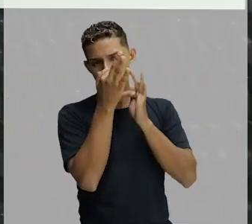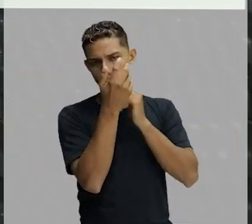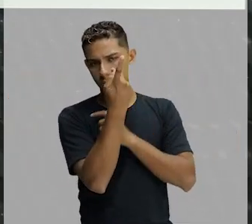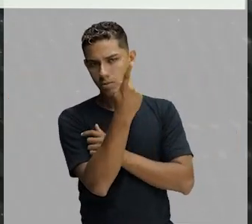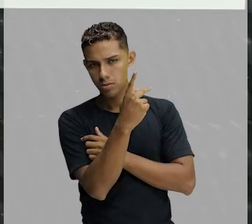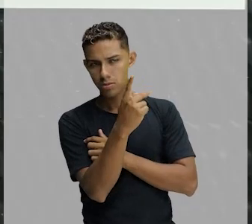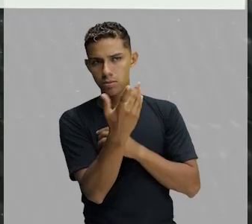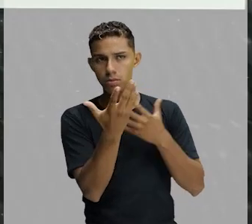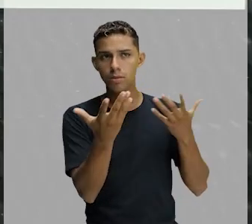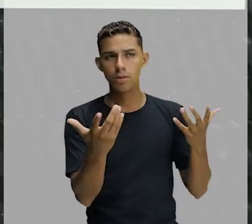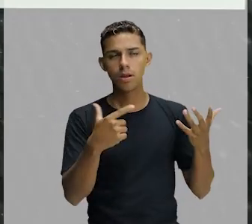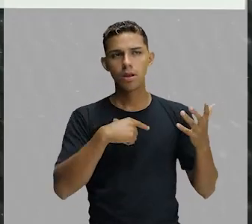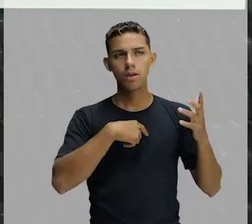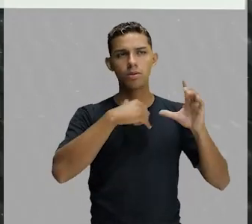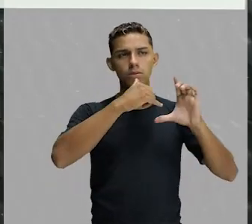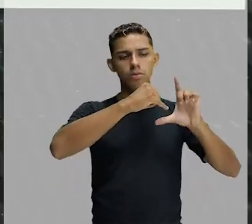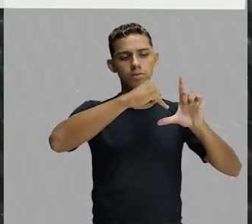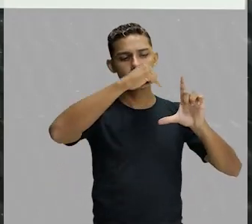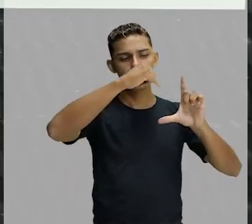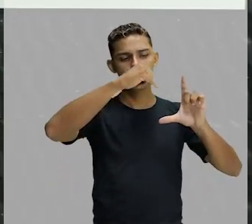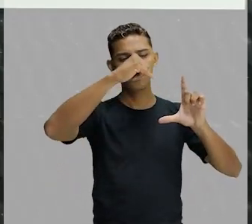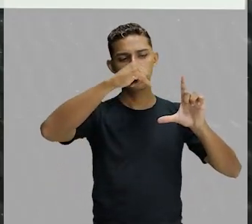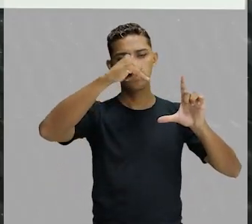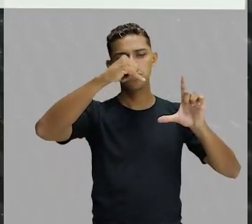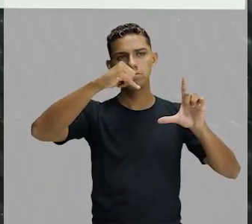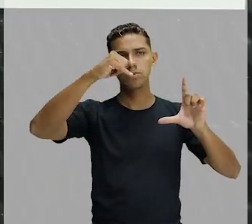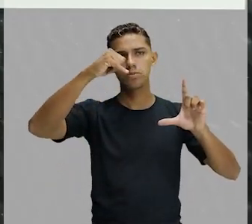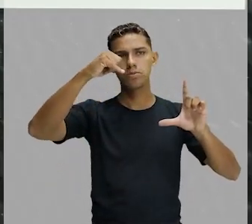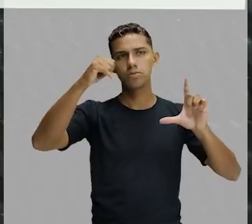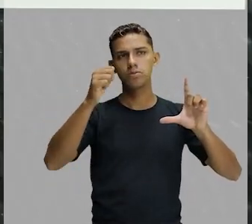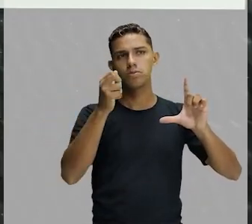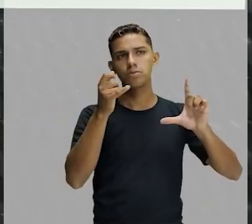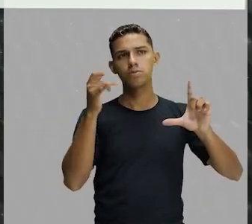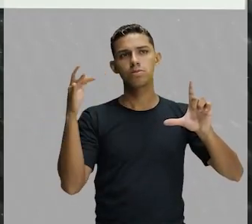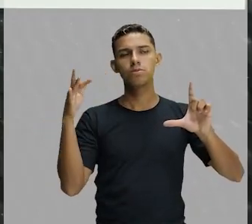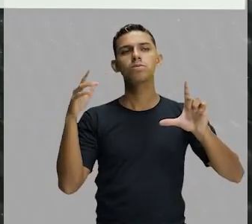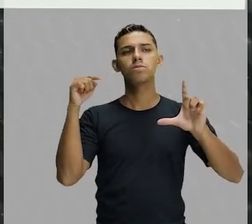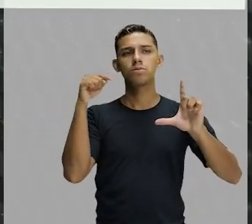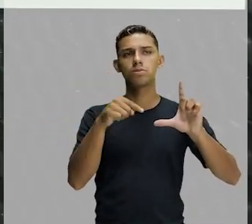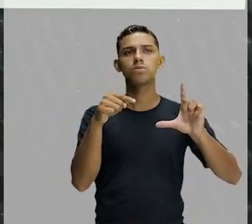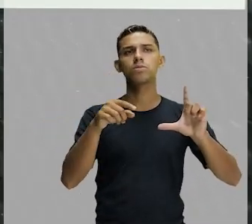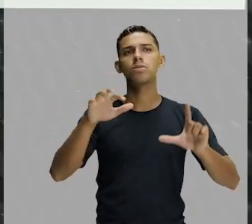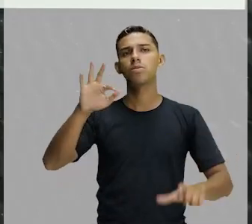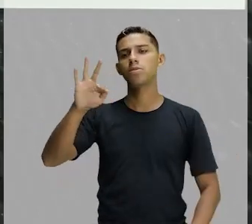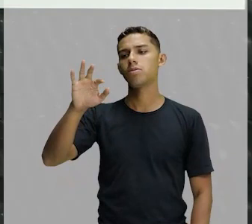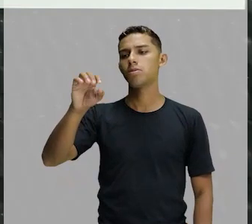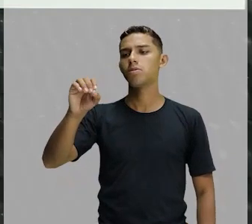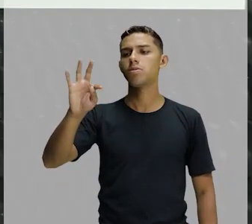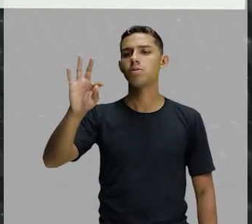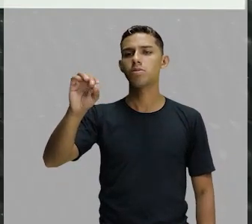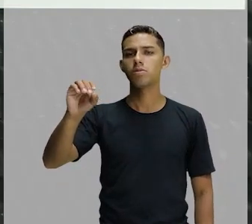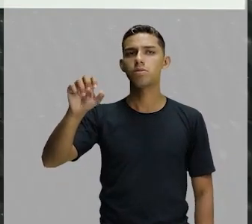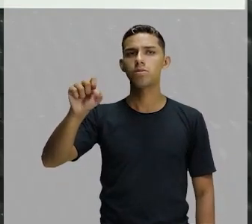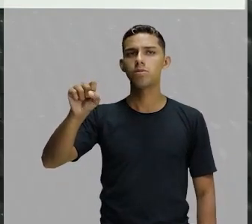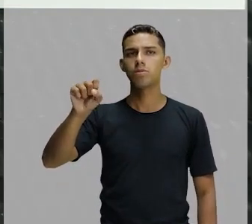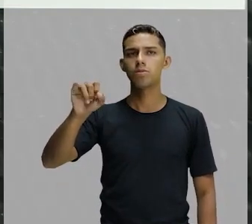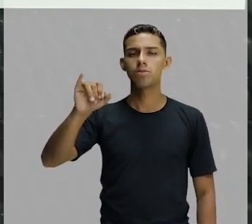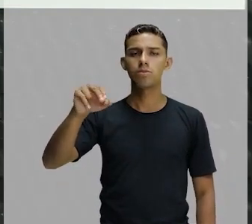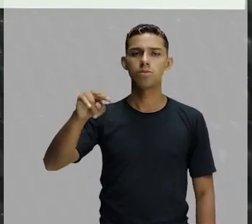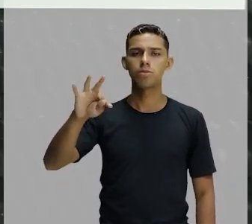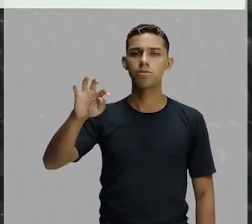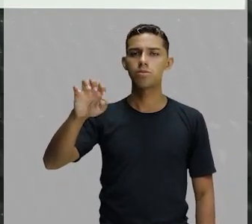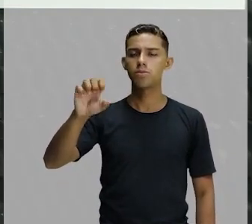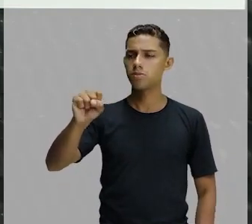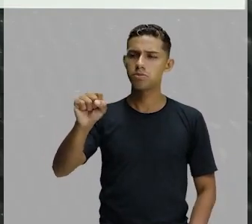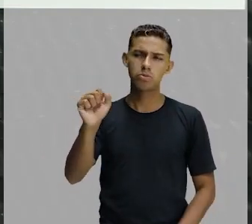eu vou aumentar a quantidade, vou aumentar a taxa de fotossíntese. Aí você me pergunta, como é que se mede a taxa de fotossíntese